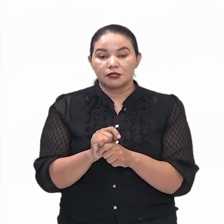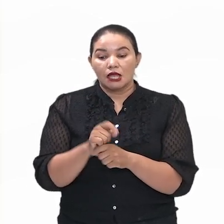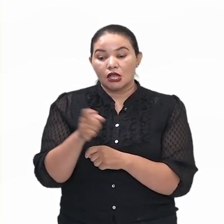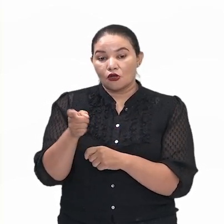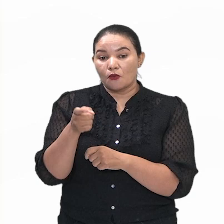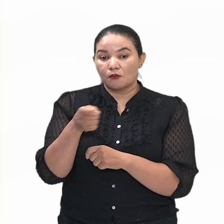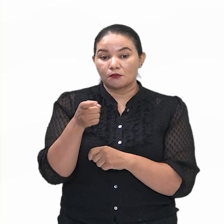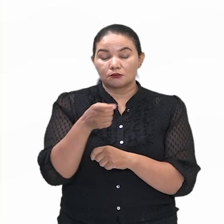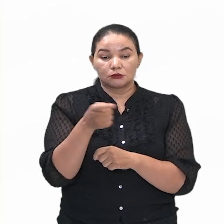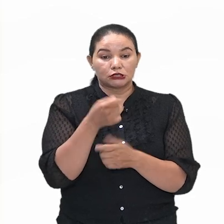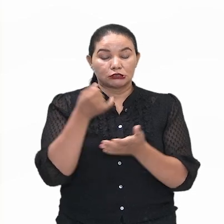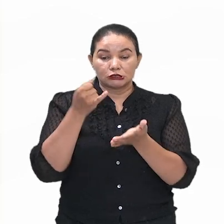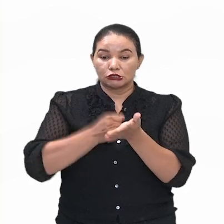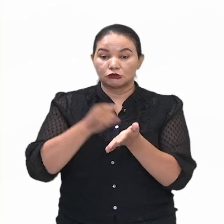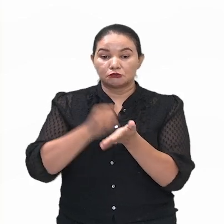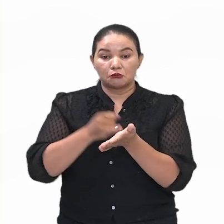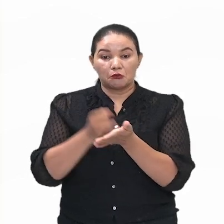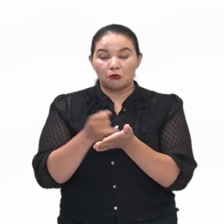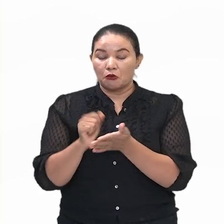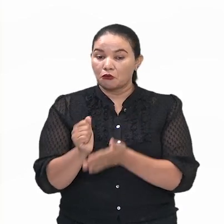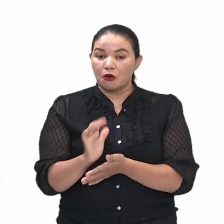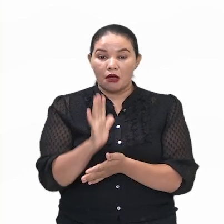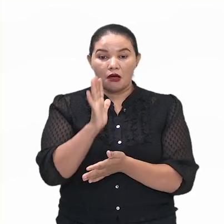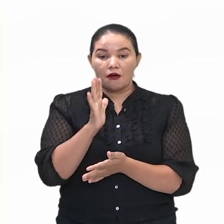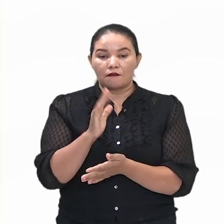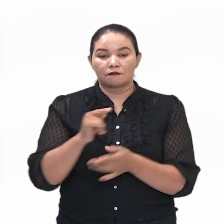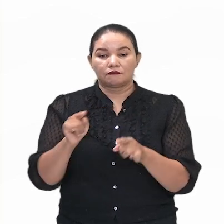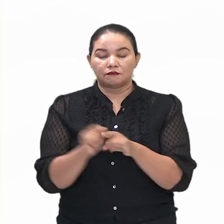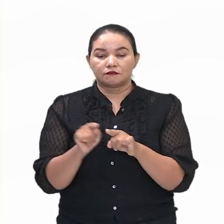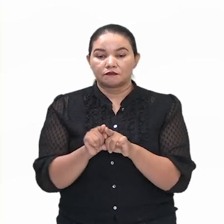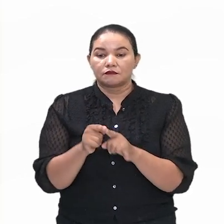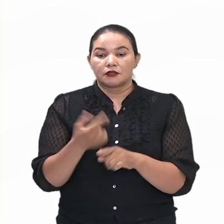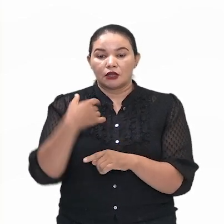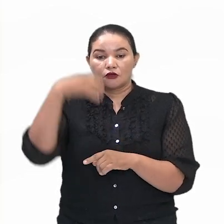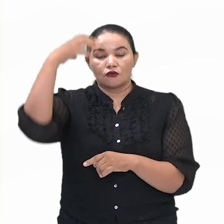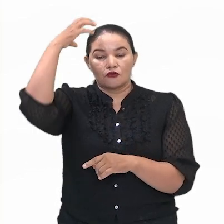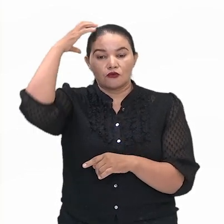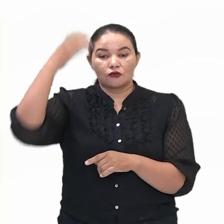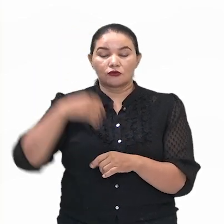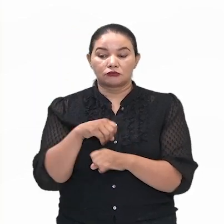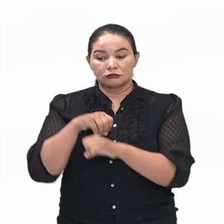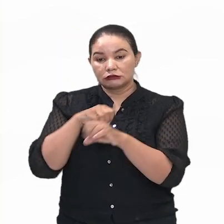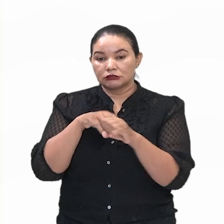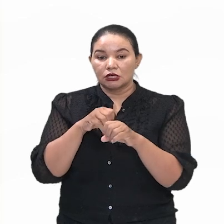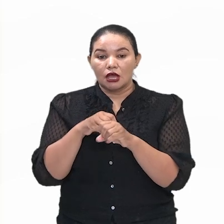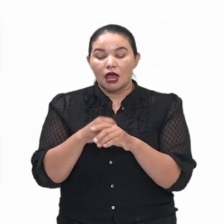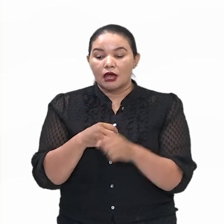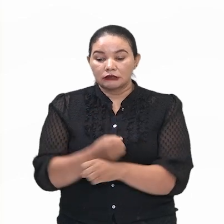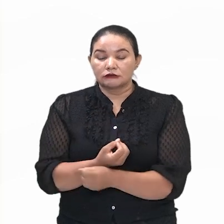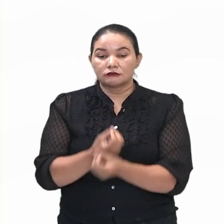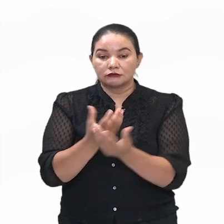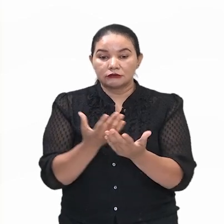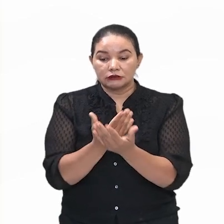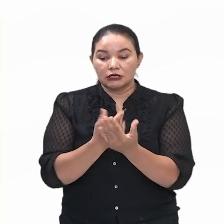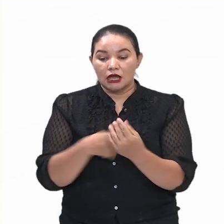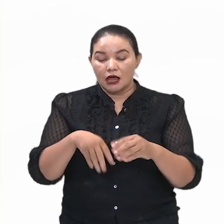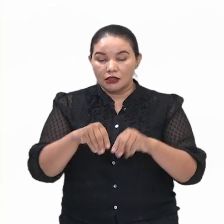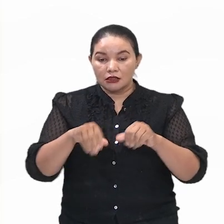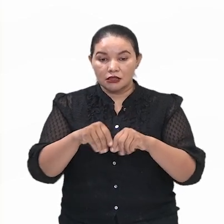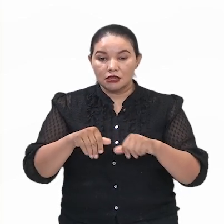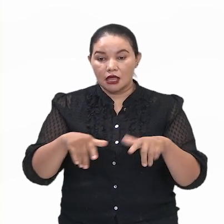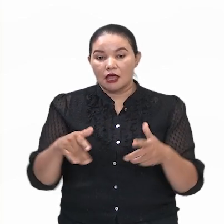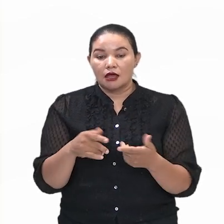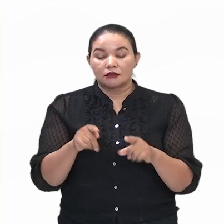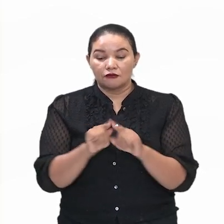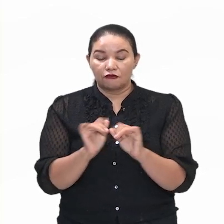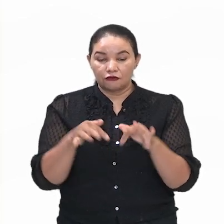impostos. Claro, né, a coroa ela não vai apenas fornecer as terras e ter o seu lucro final. Ela